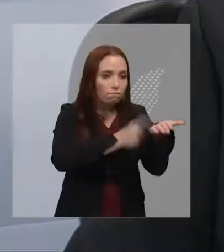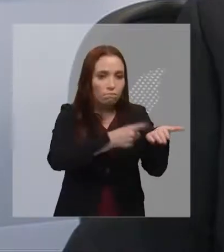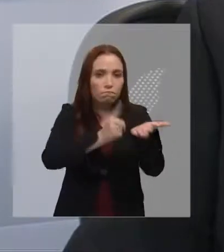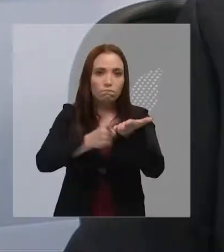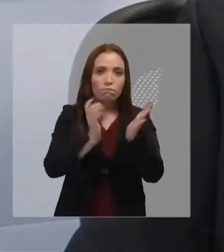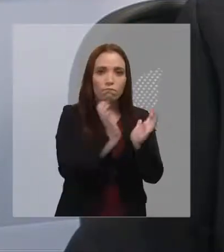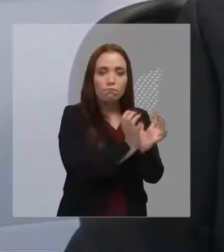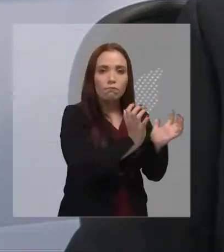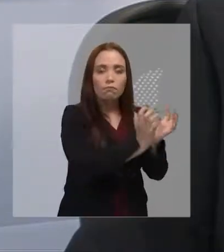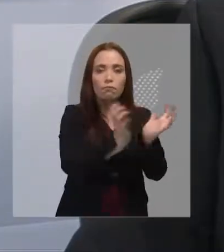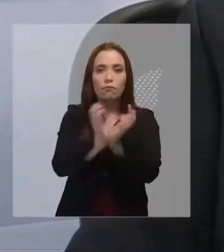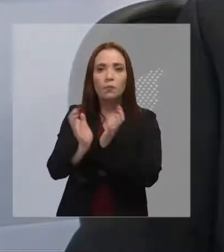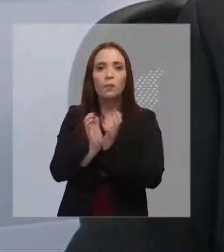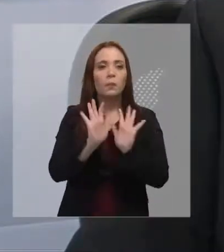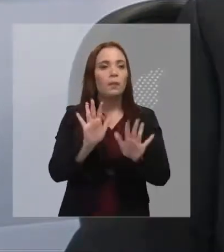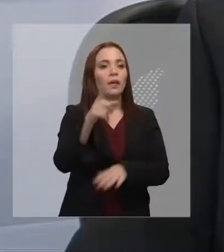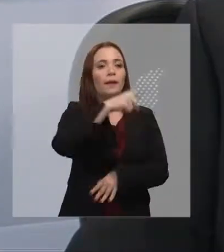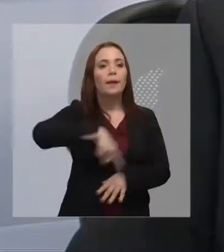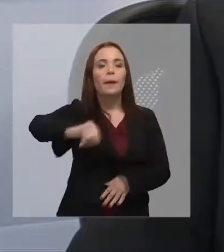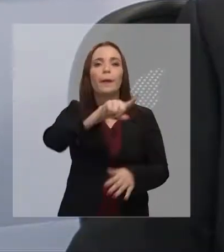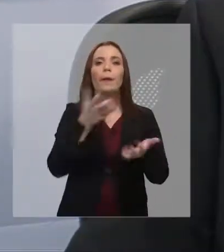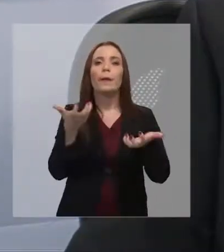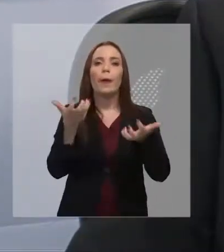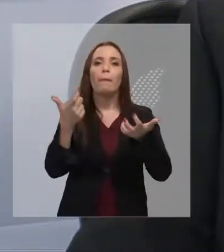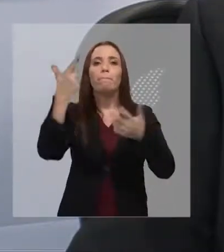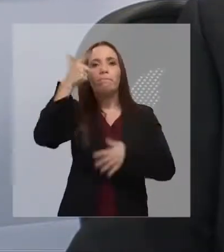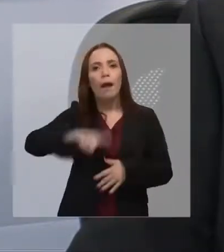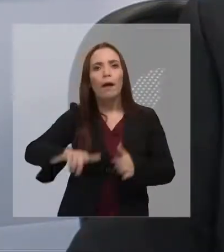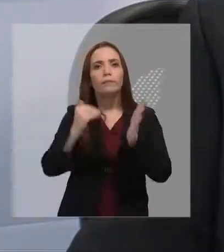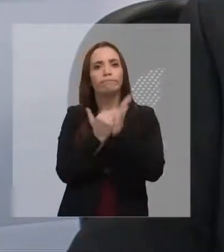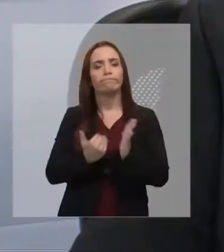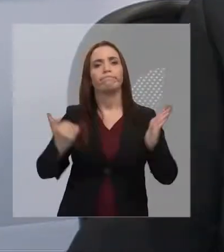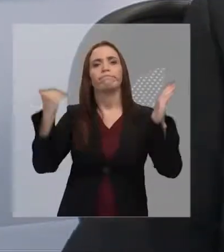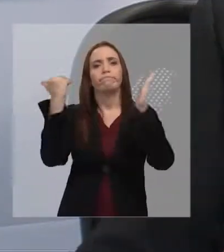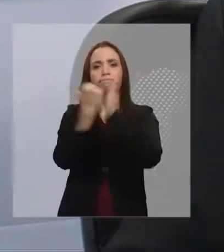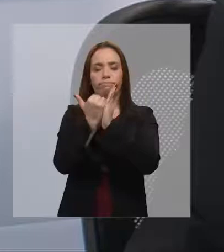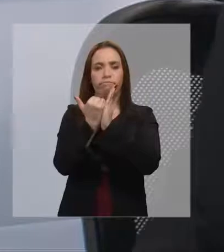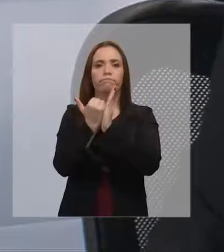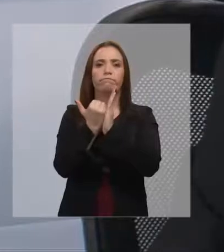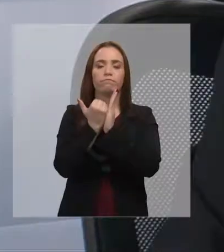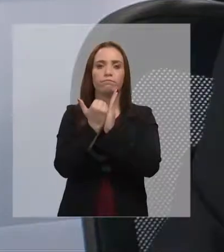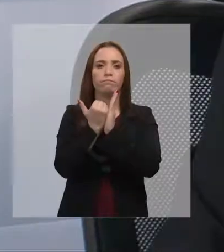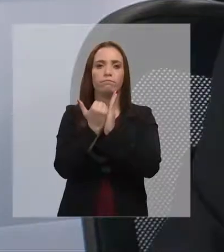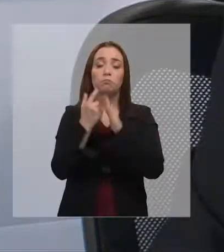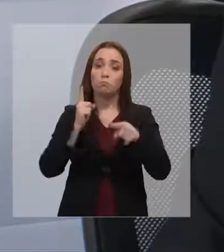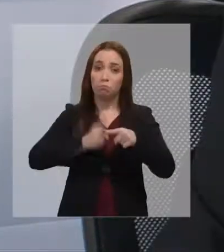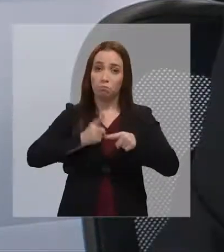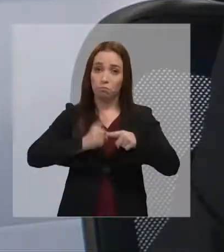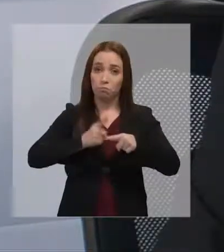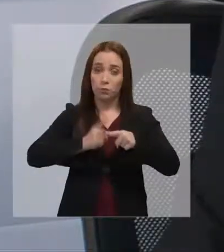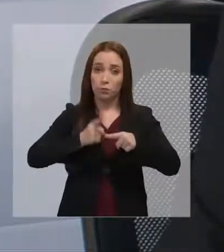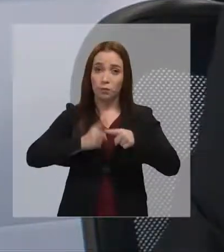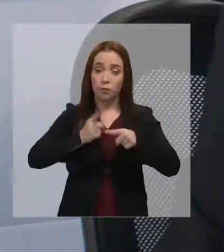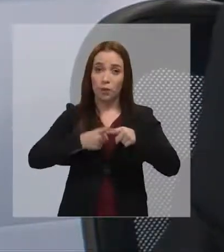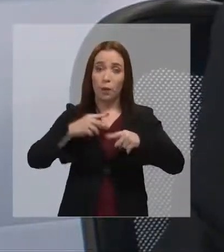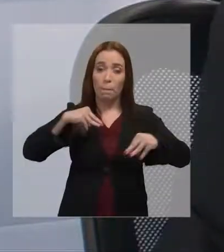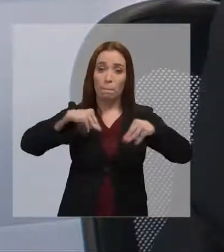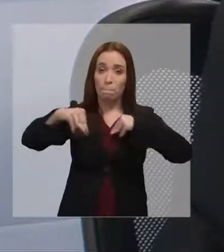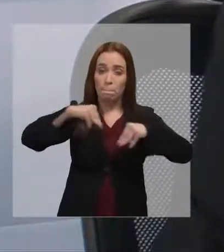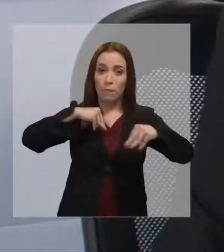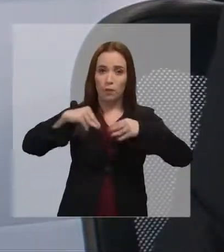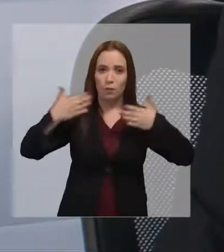temáticas, mas os mesmos não satisfeitos com o que foi dado a eles, porque é o seguinte,